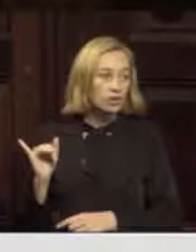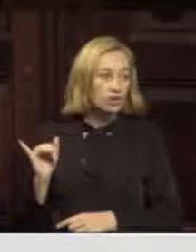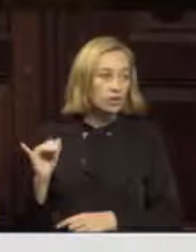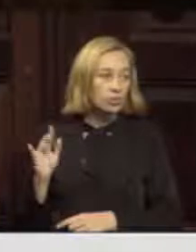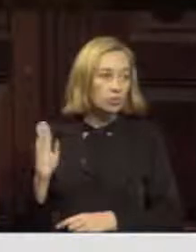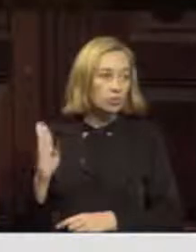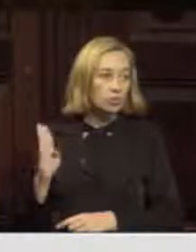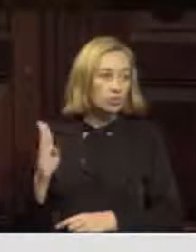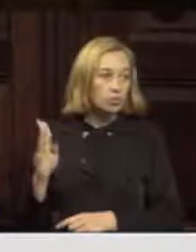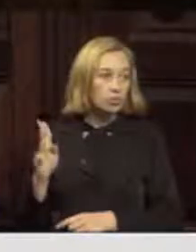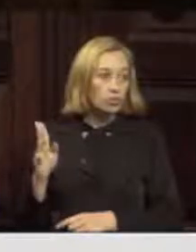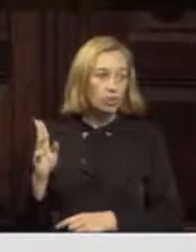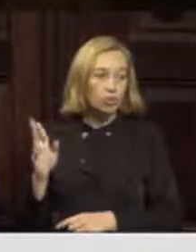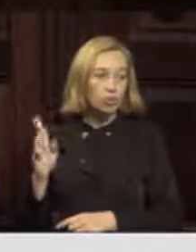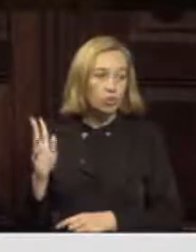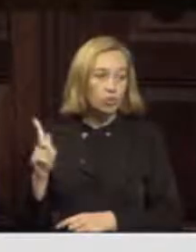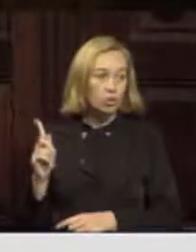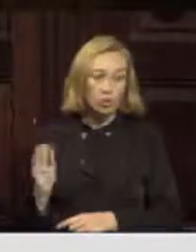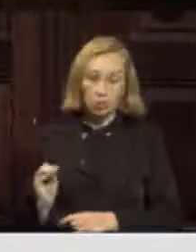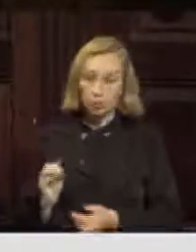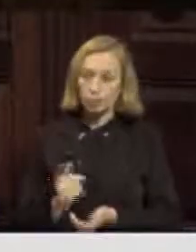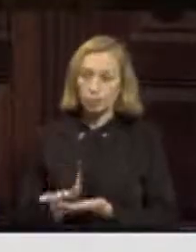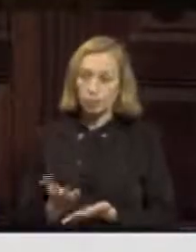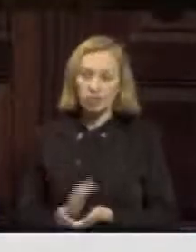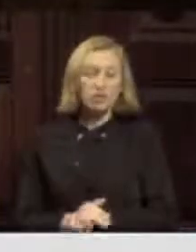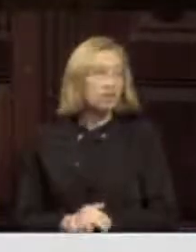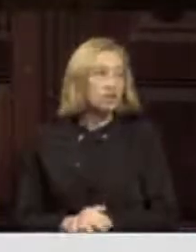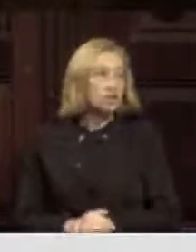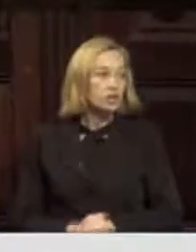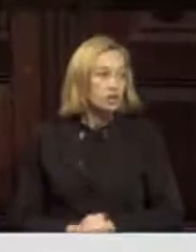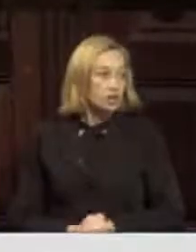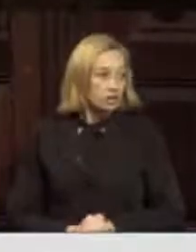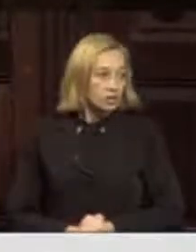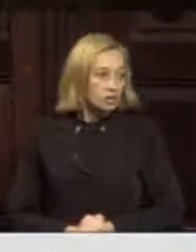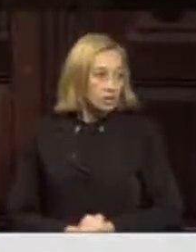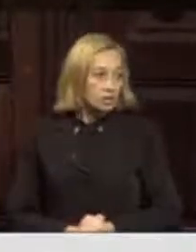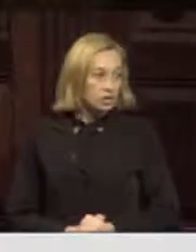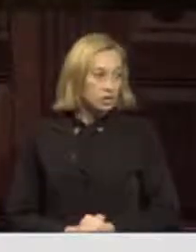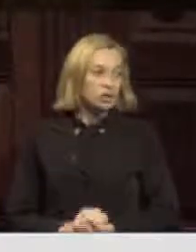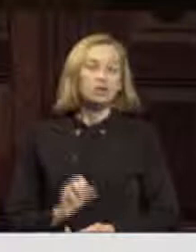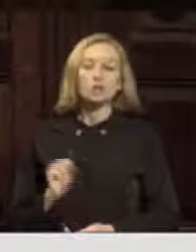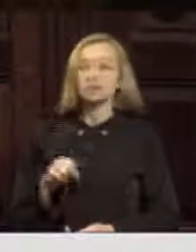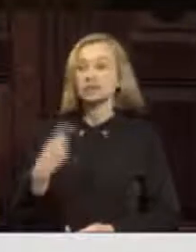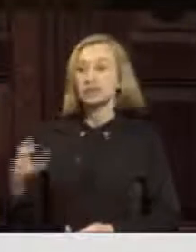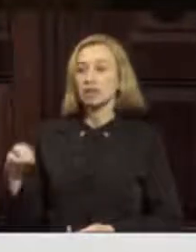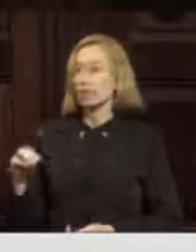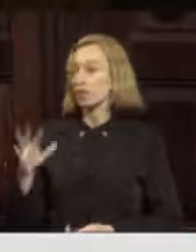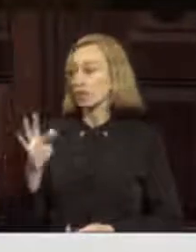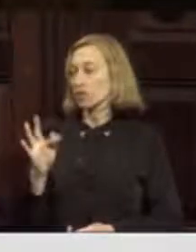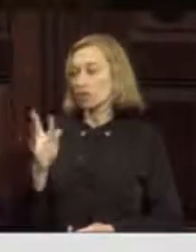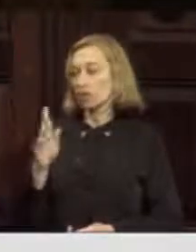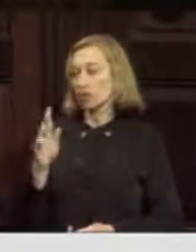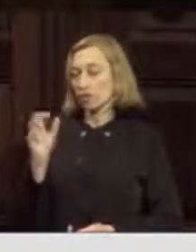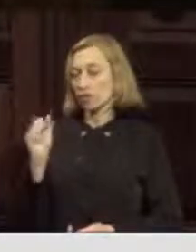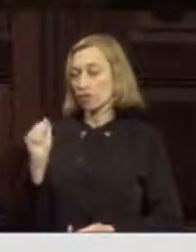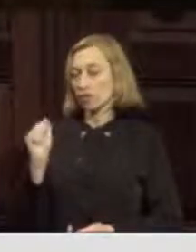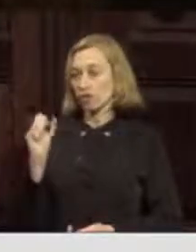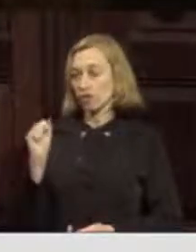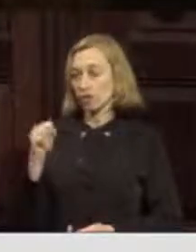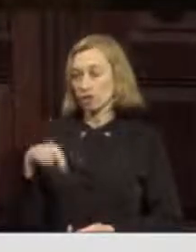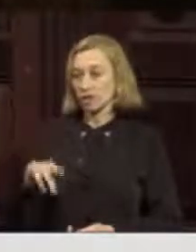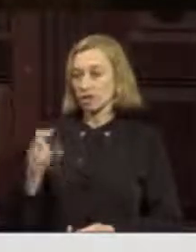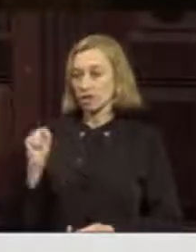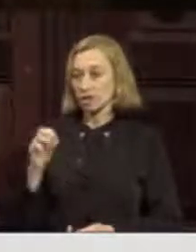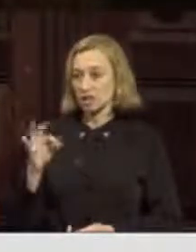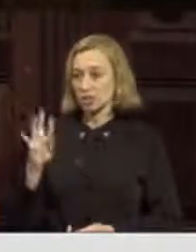Janeiro, que engloba ainda São Francisco, que engloba ainda São José do Vale do